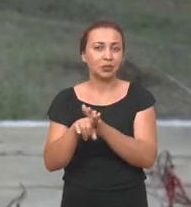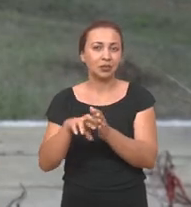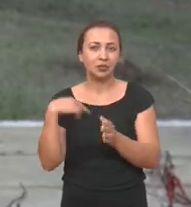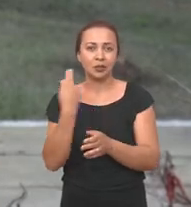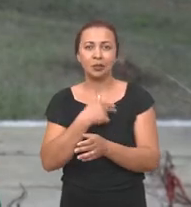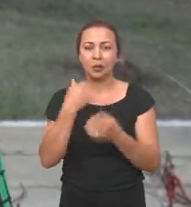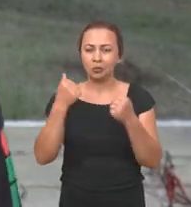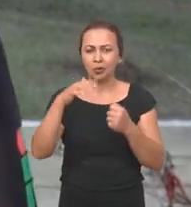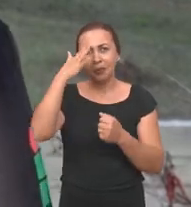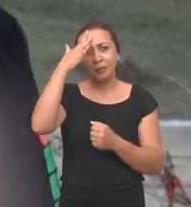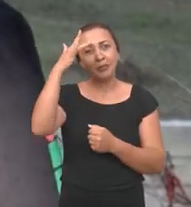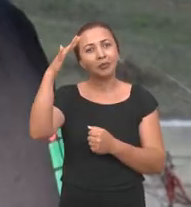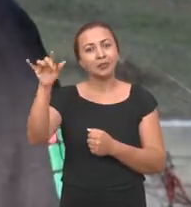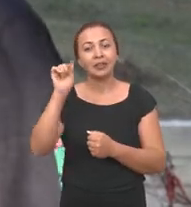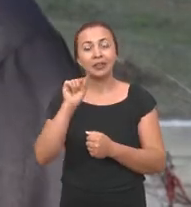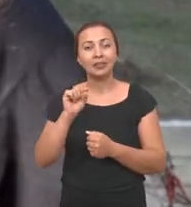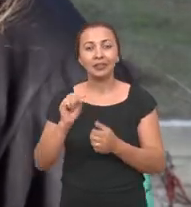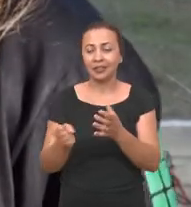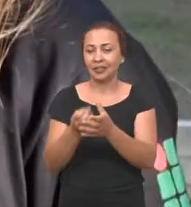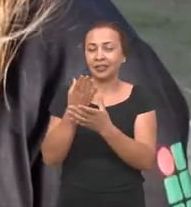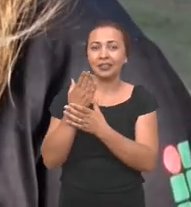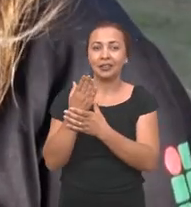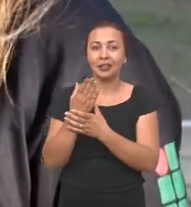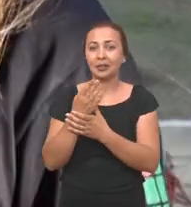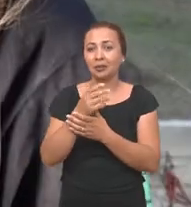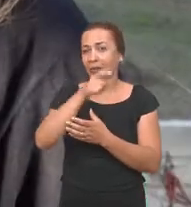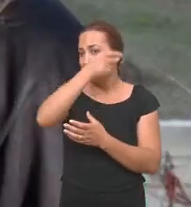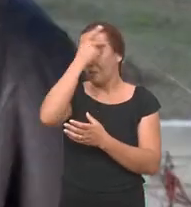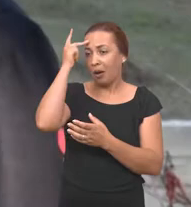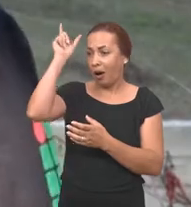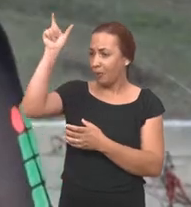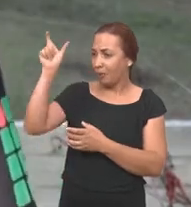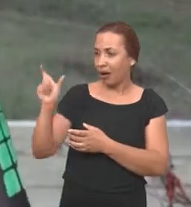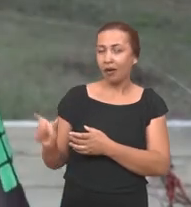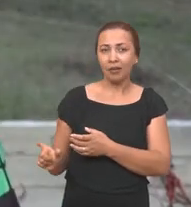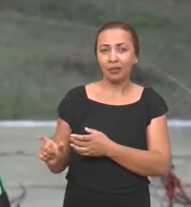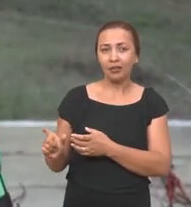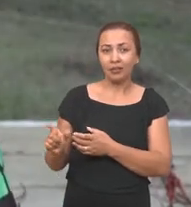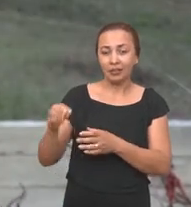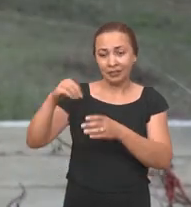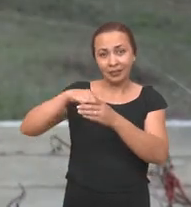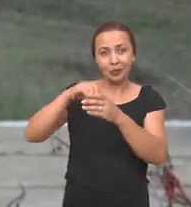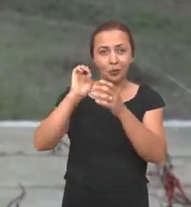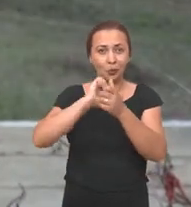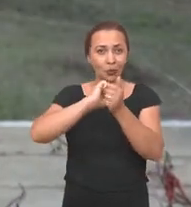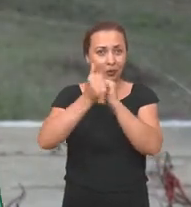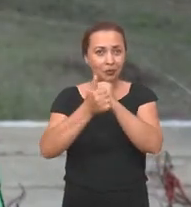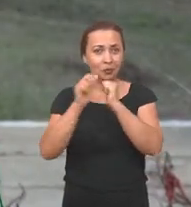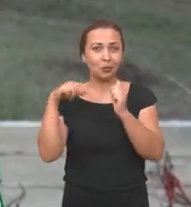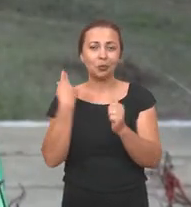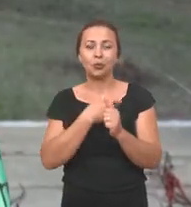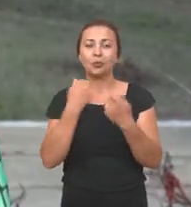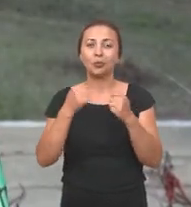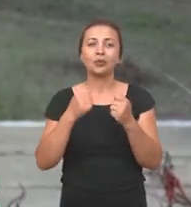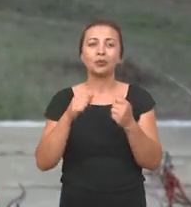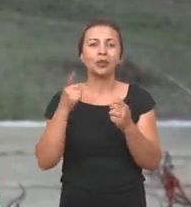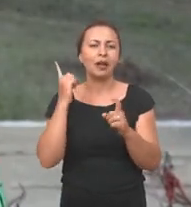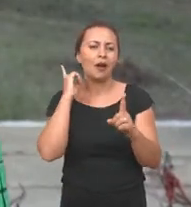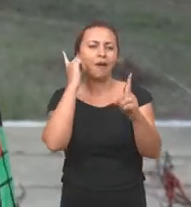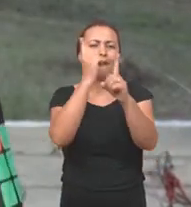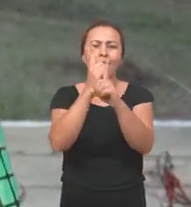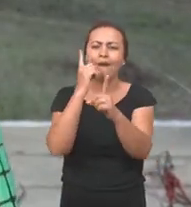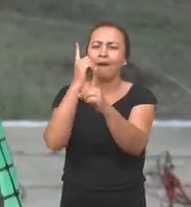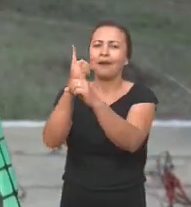nós podemos imaginar que, criando um personagem, como tem o game, né, a gente poderia alcançar